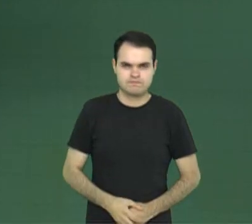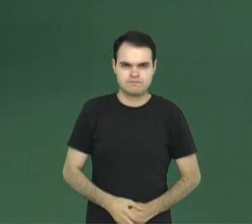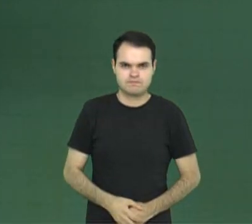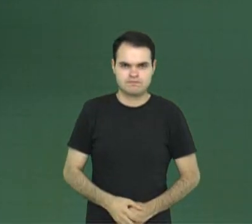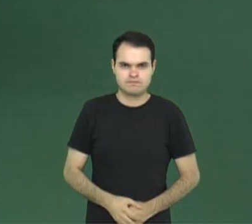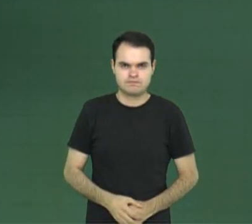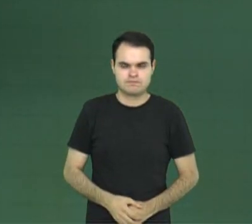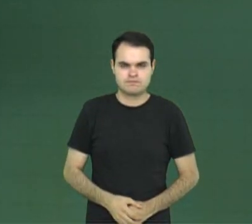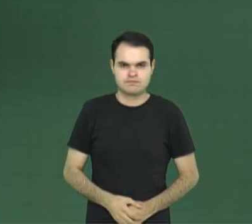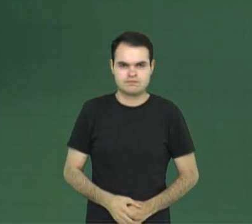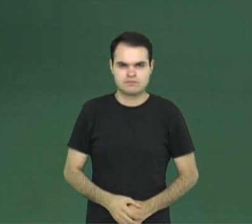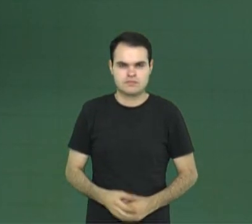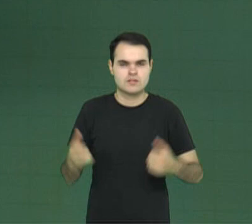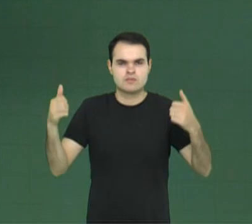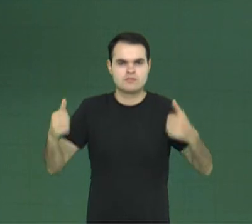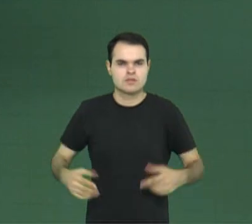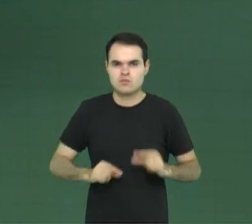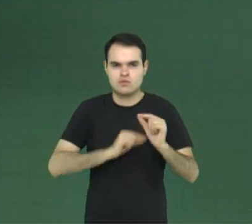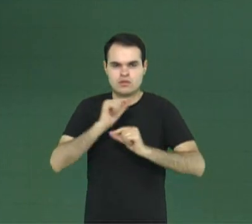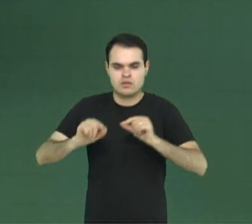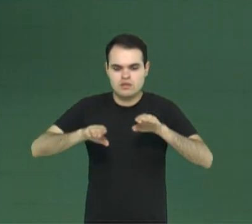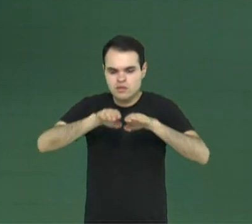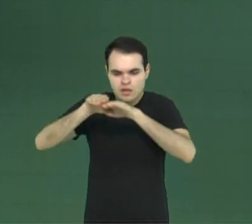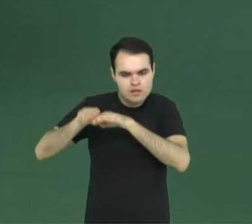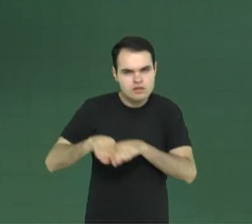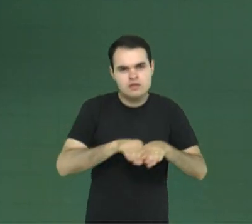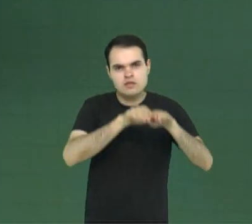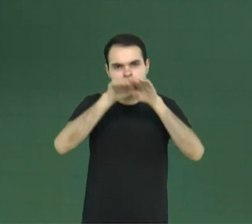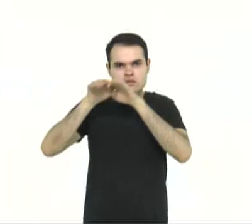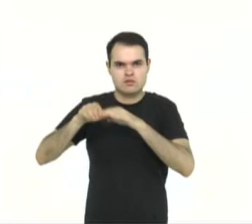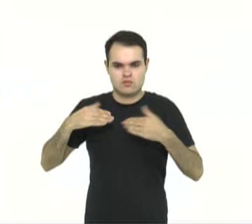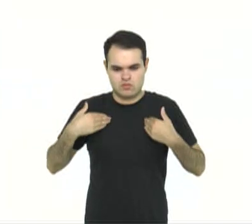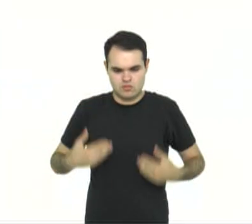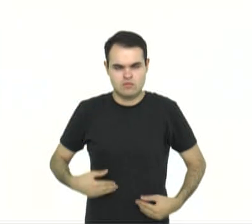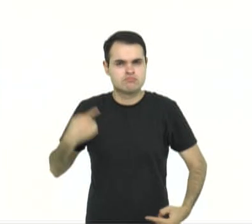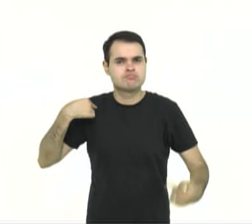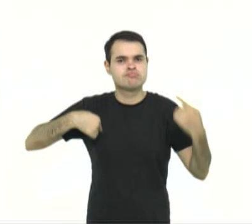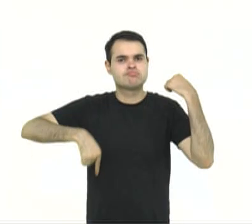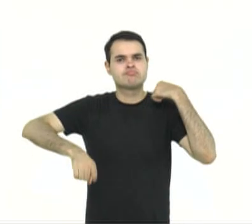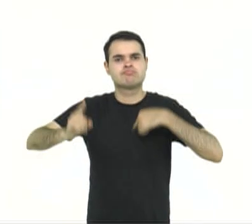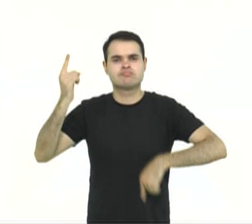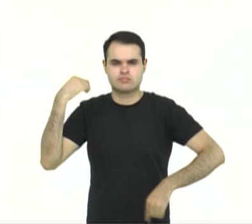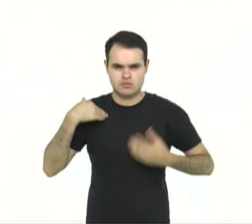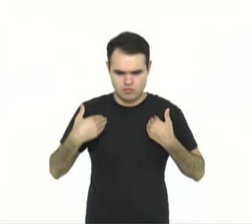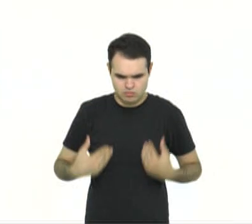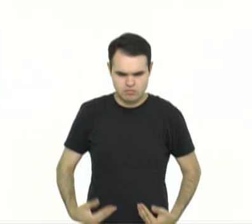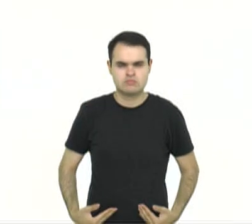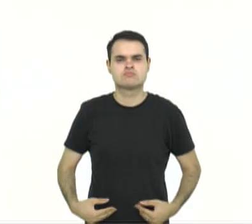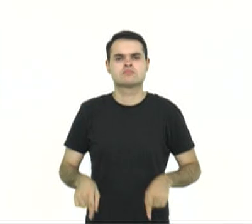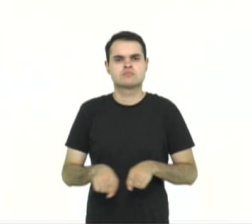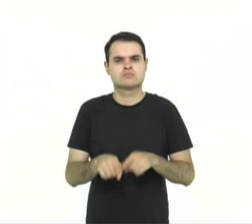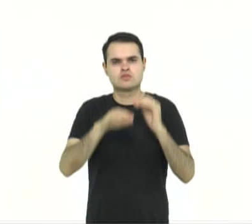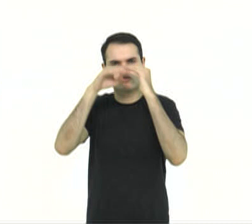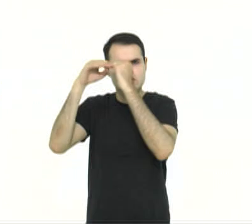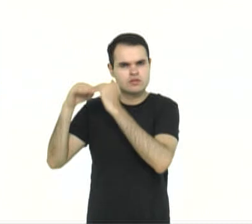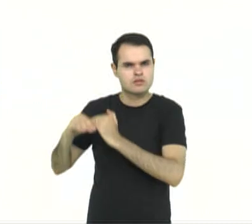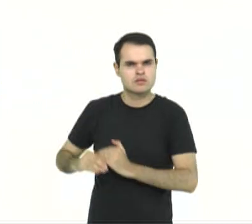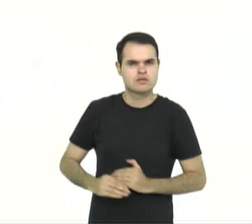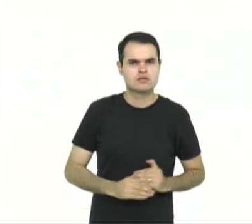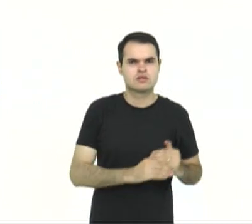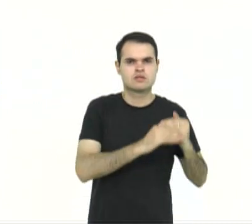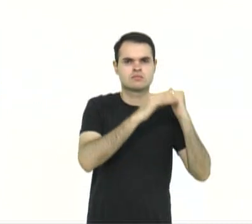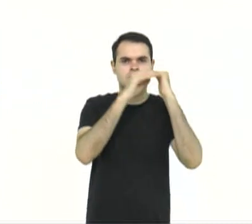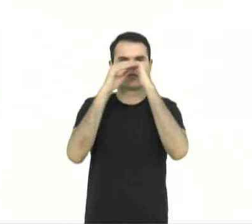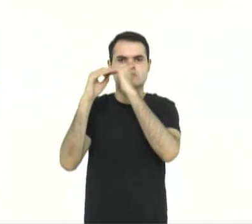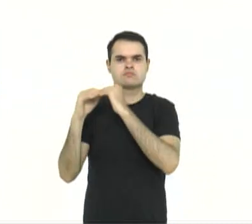homeostase, ela vai ser o equilíbrio fisiológico do nosso corpo, ou seja, a capacidade dos organismos de se manterem em